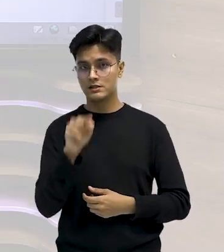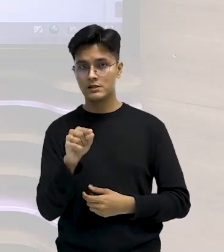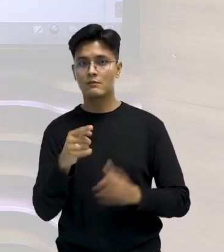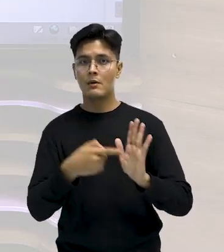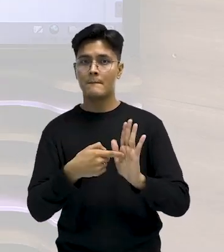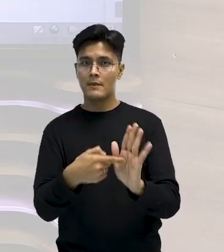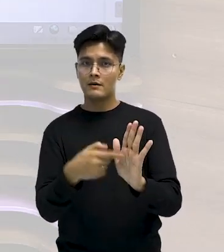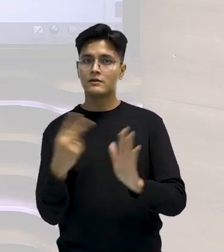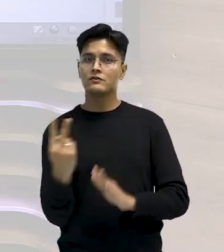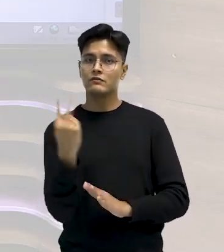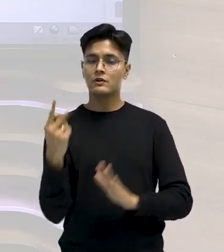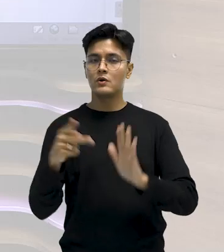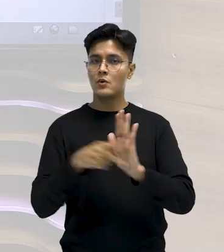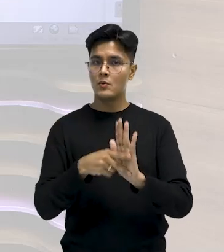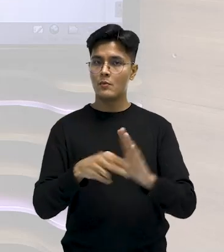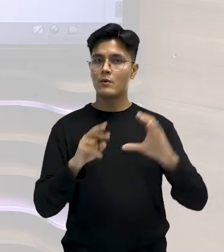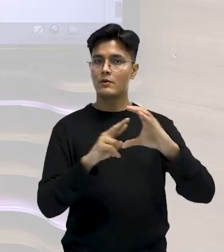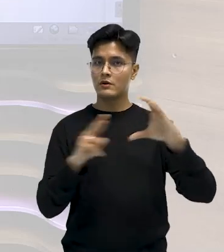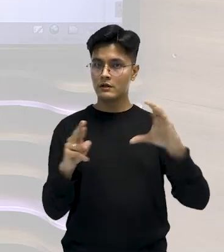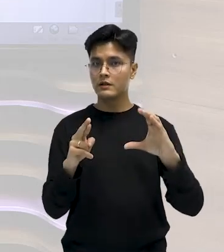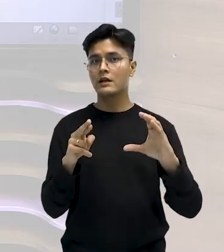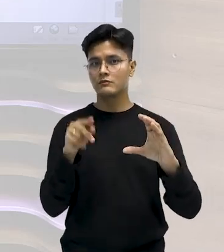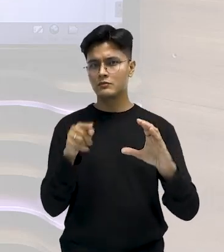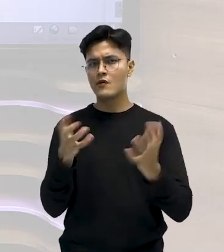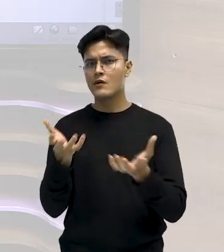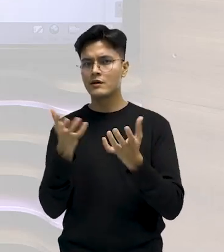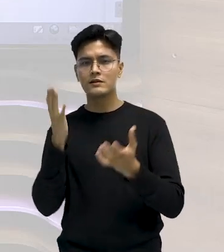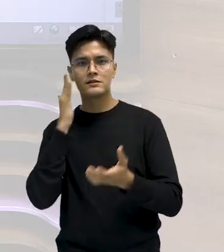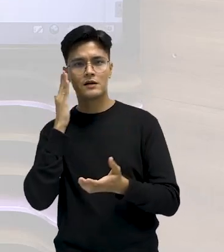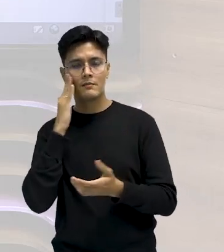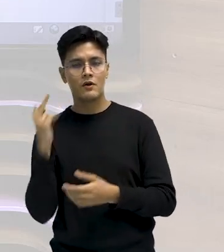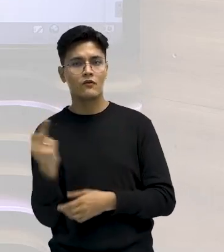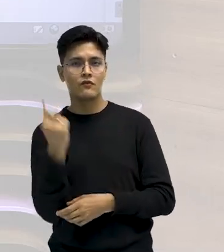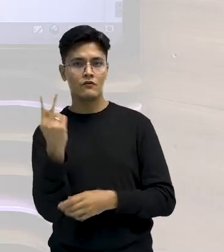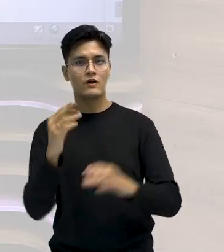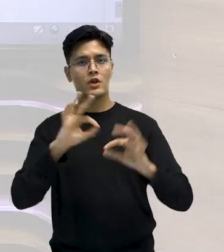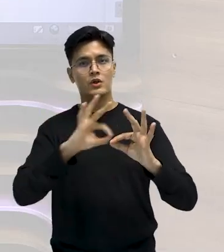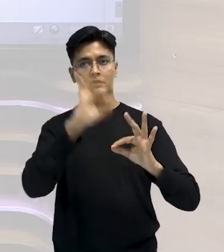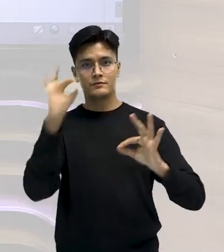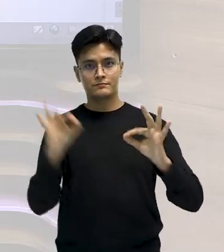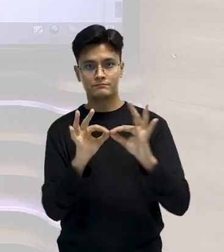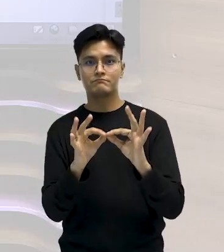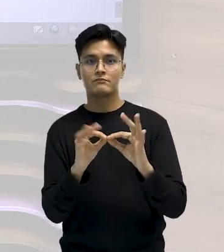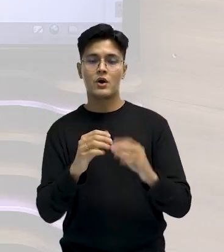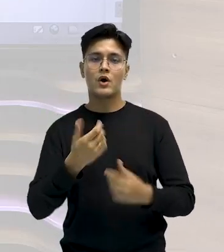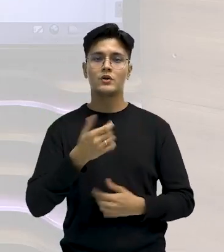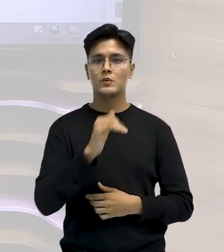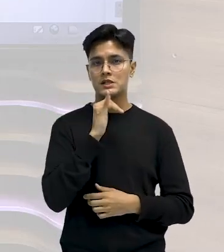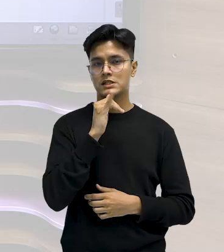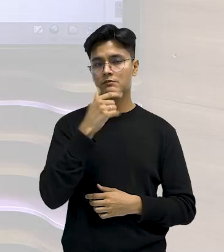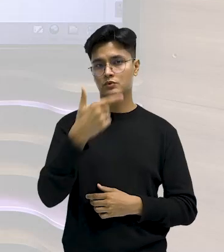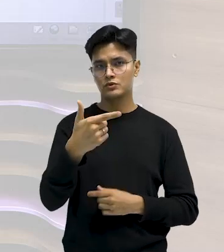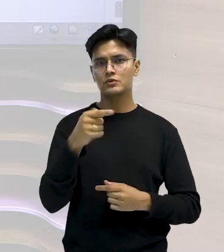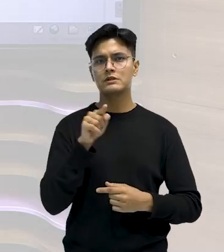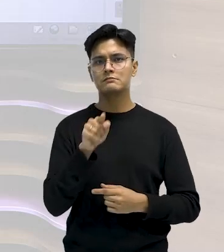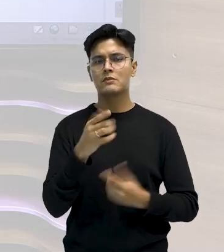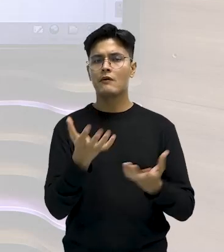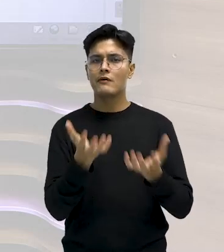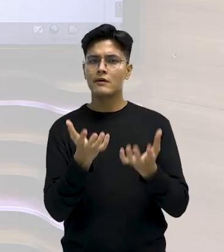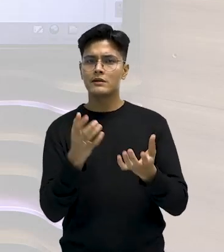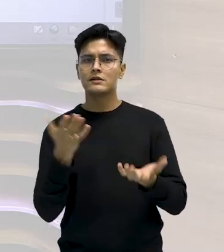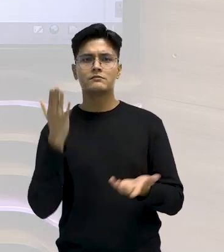que você encontrasse o valor do comprimento. E no segundo, ele fez o inverso. Ele te dava o valor